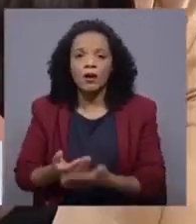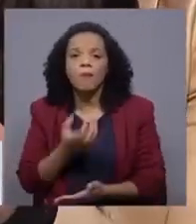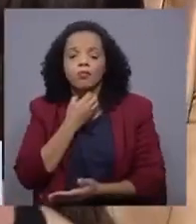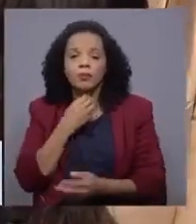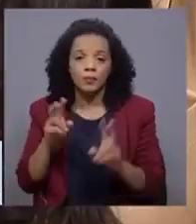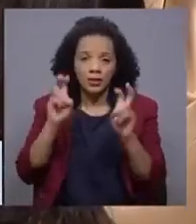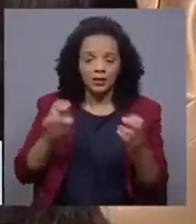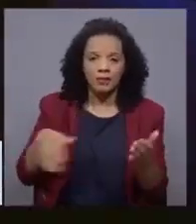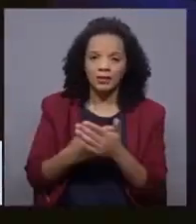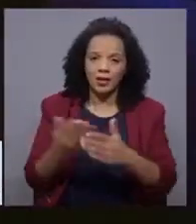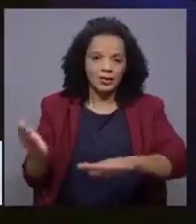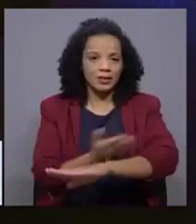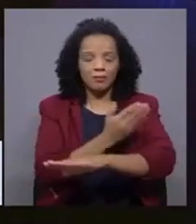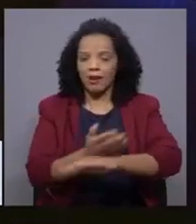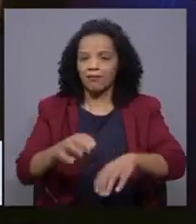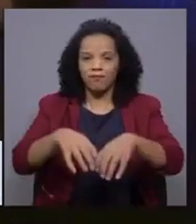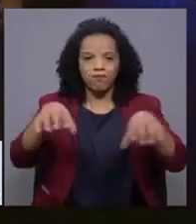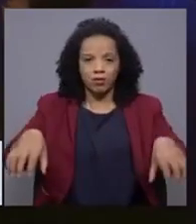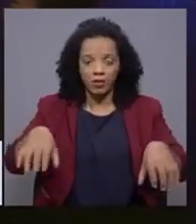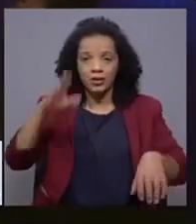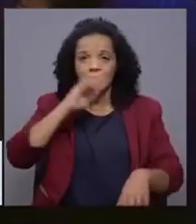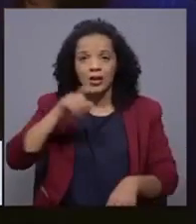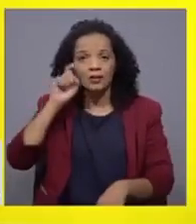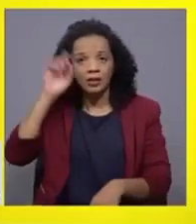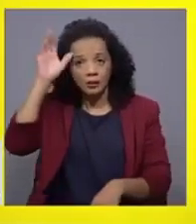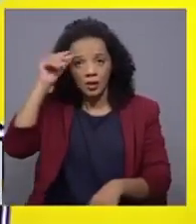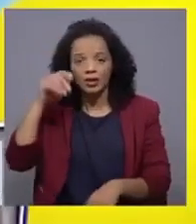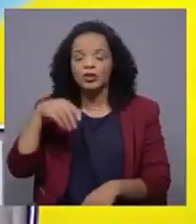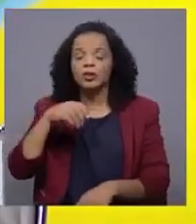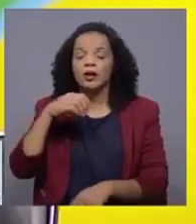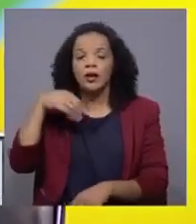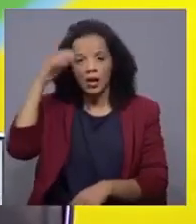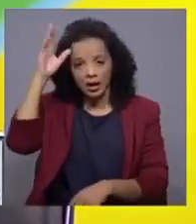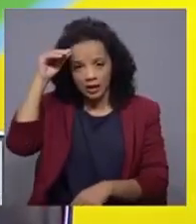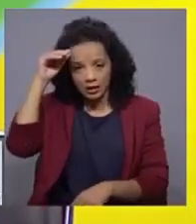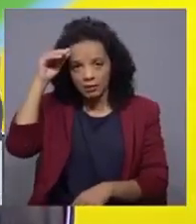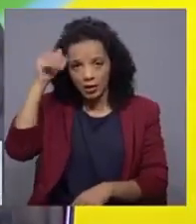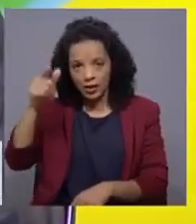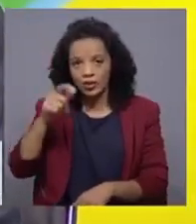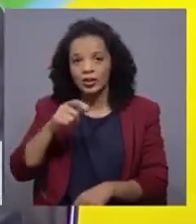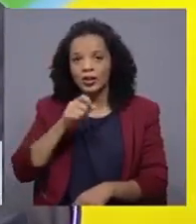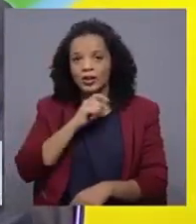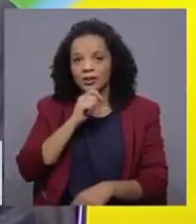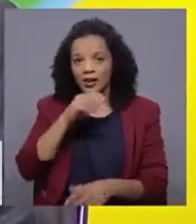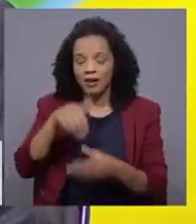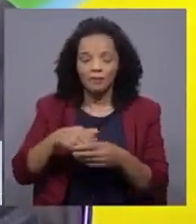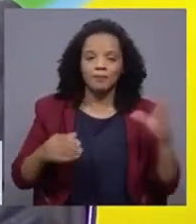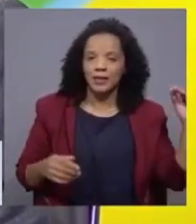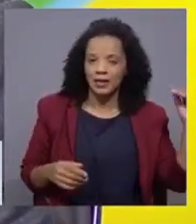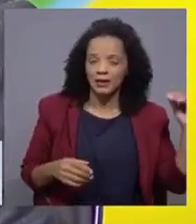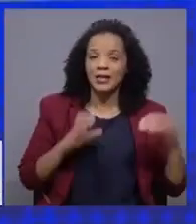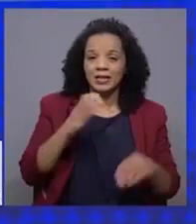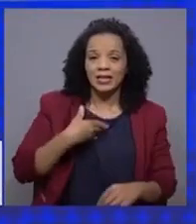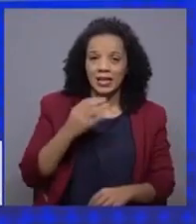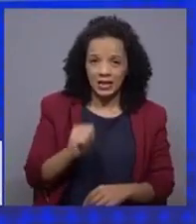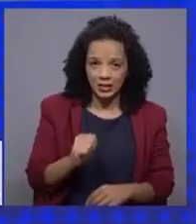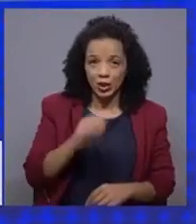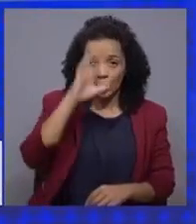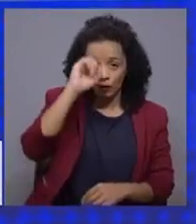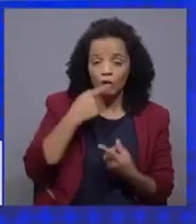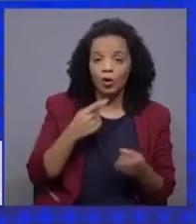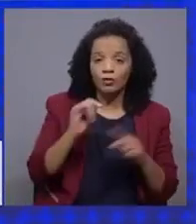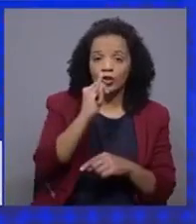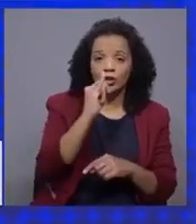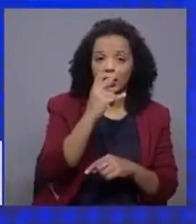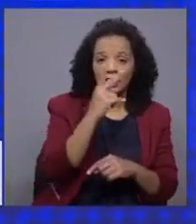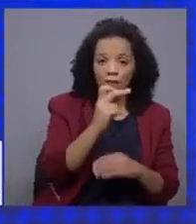claramente um tema que vos dispara. Quem quer defender os animais votará para muito bem, eu já vi, o CDS no governo vai baixar novamente o IVA